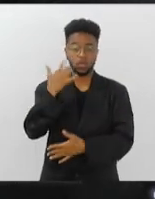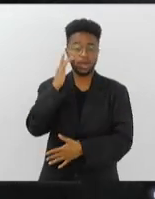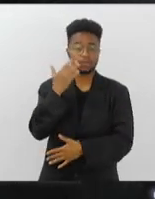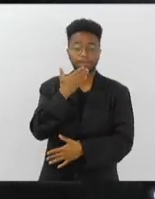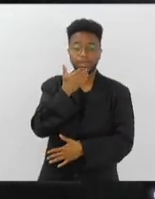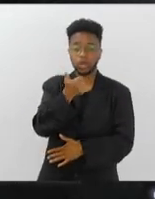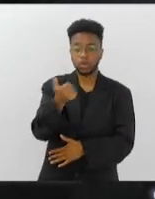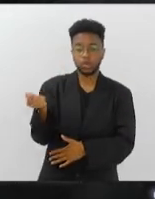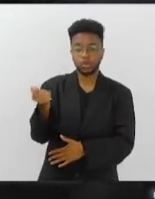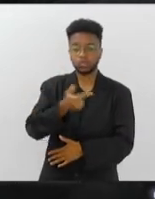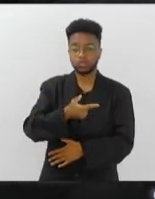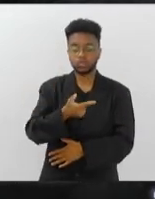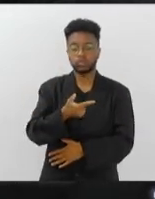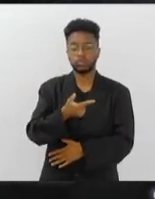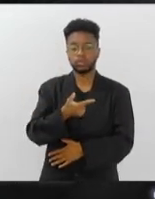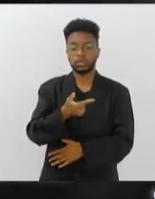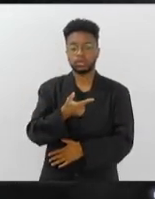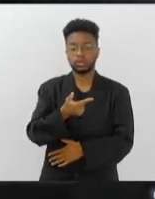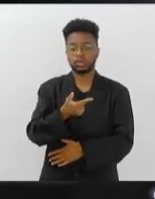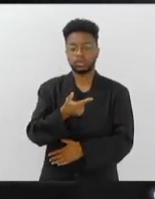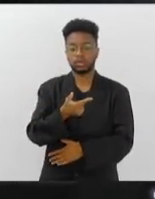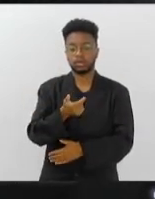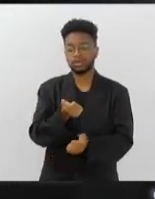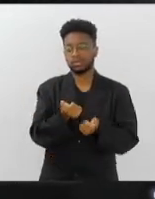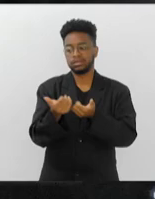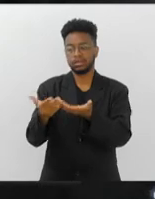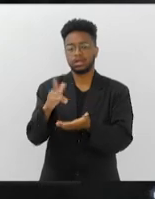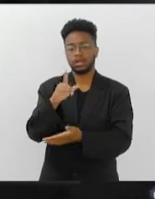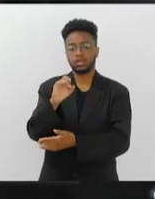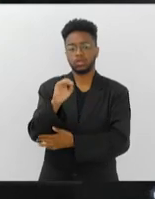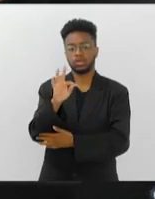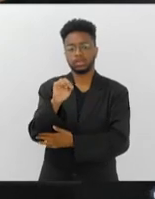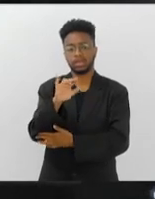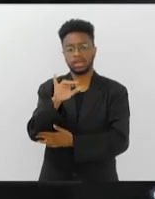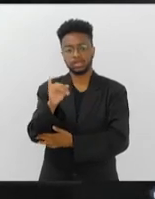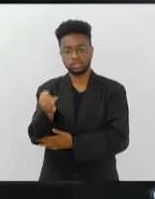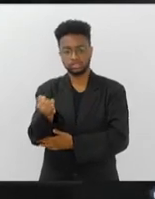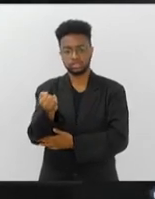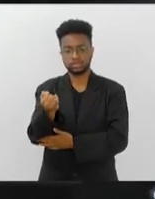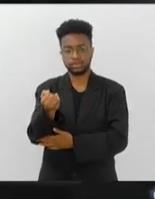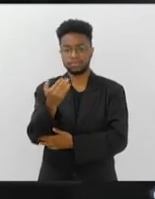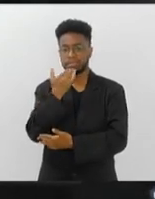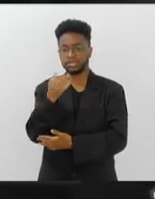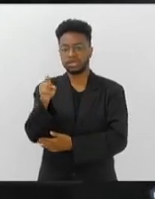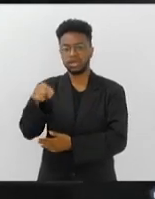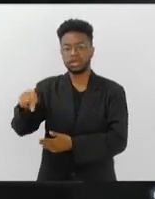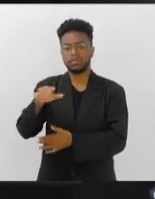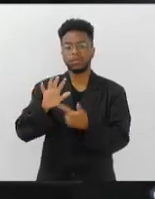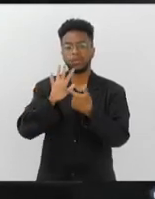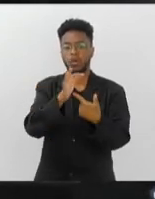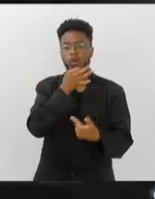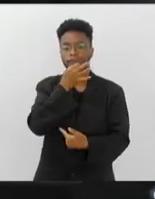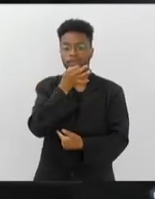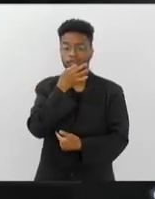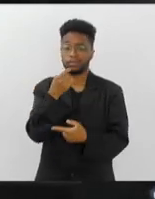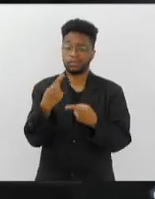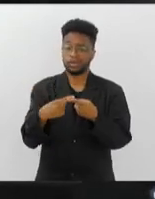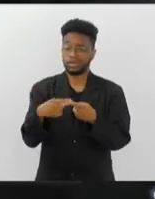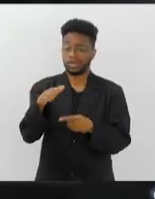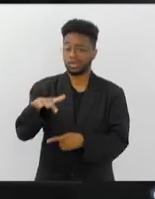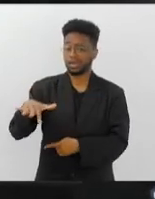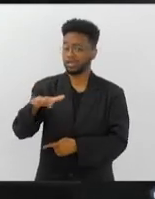que mandar para a Loterge opinar. Né? É exatamente até porque isso. Ela não